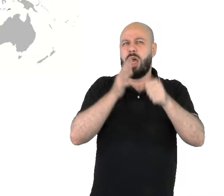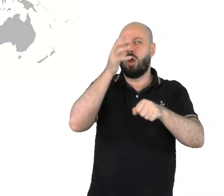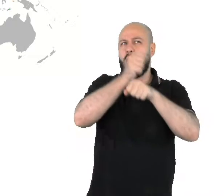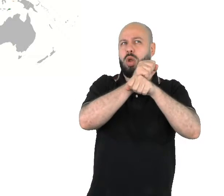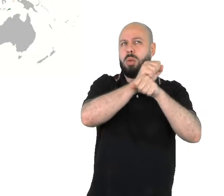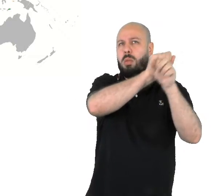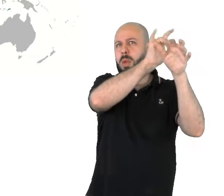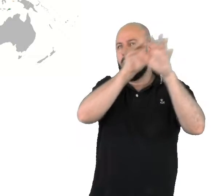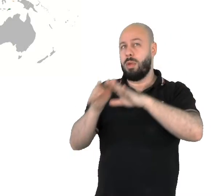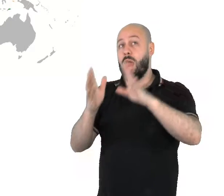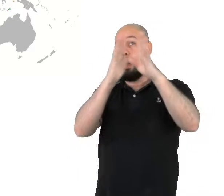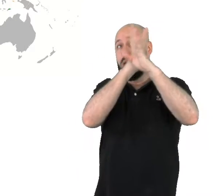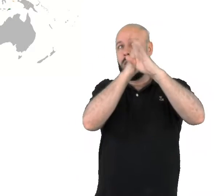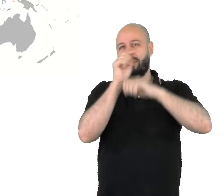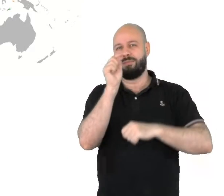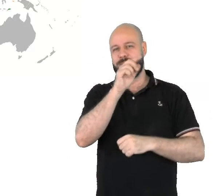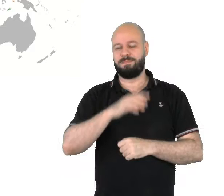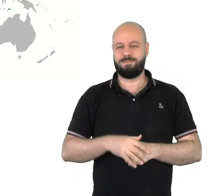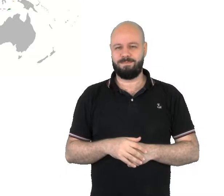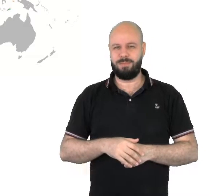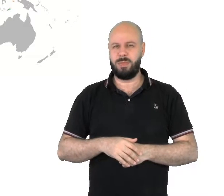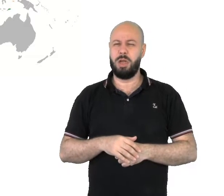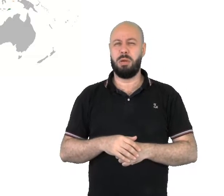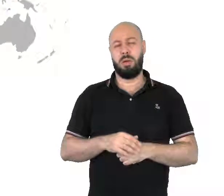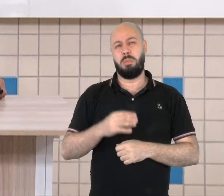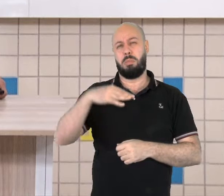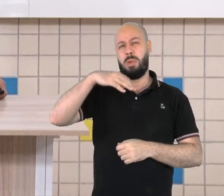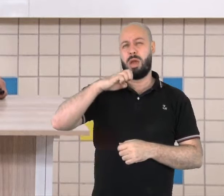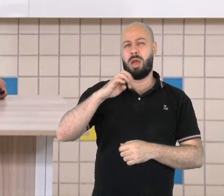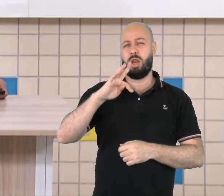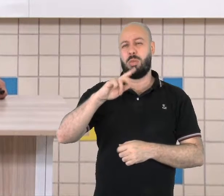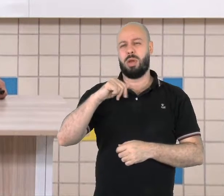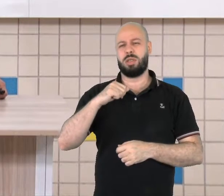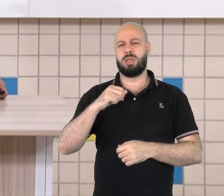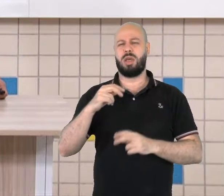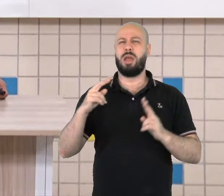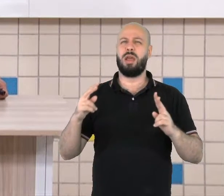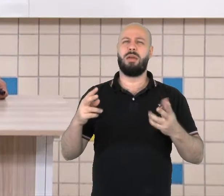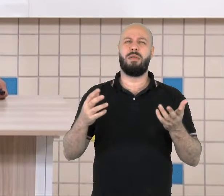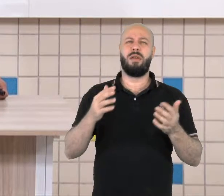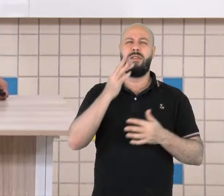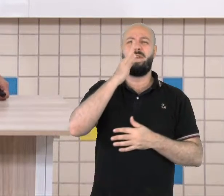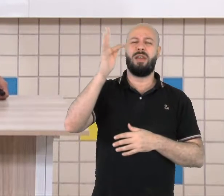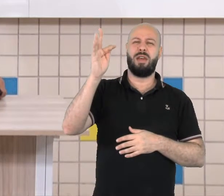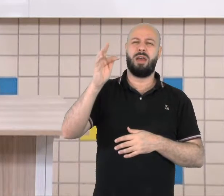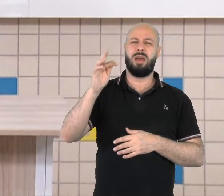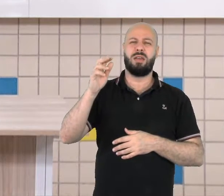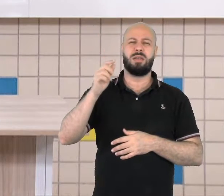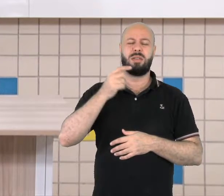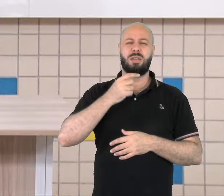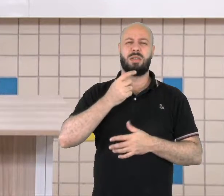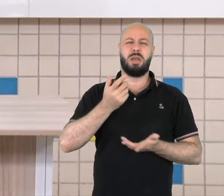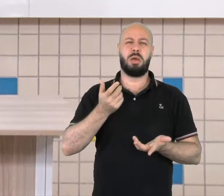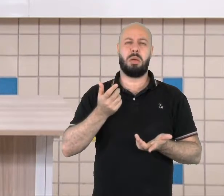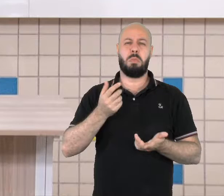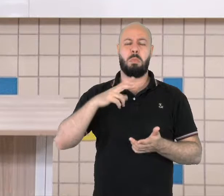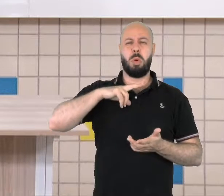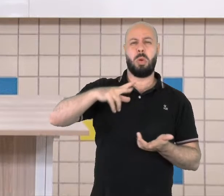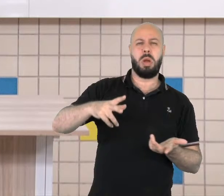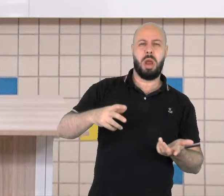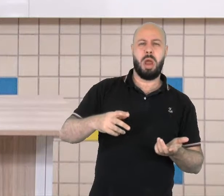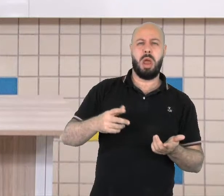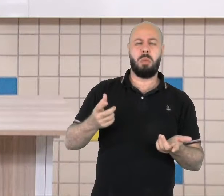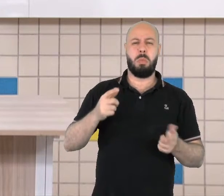as metrópoles chamadas na época, né? Aí você tem França, Inglaterra, Portugal, beleza? Todo mundo observou